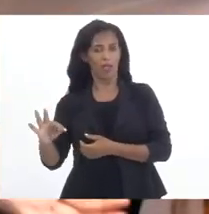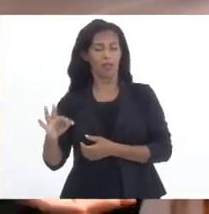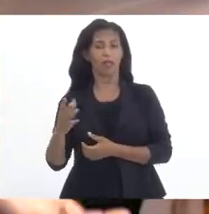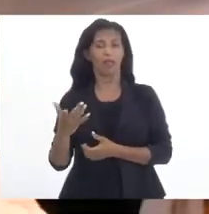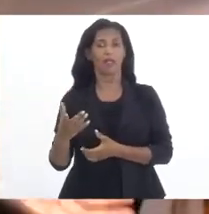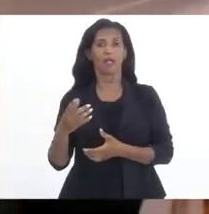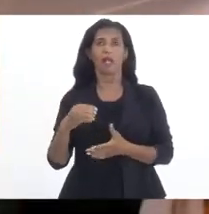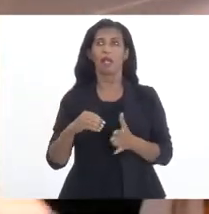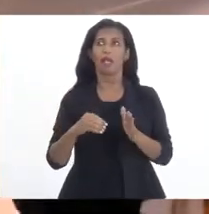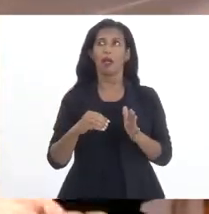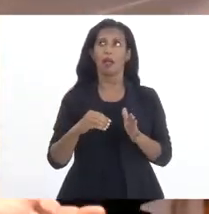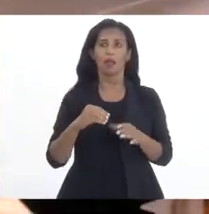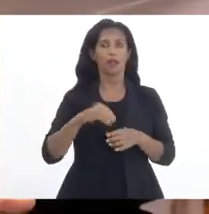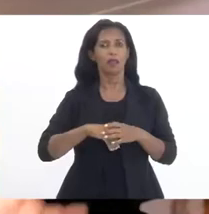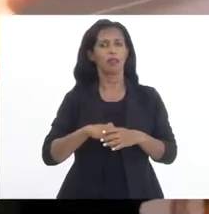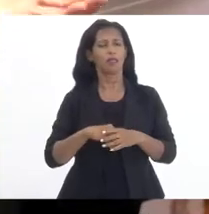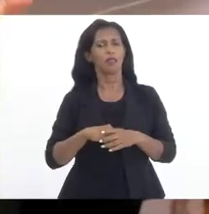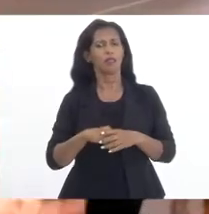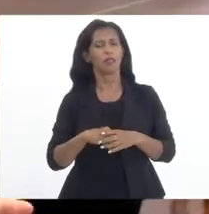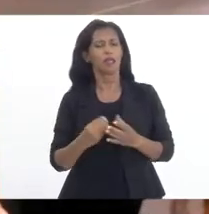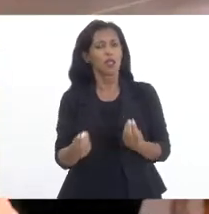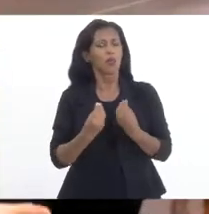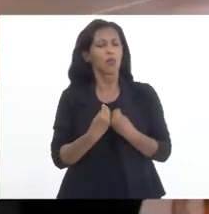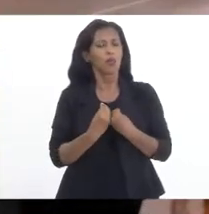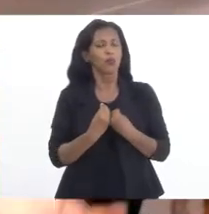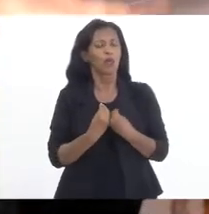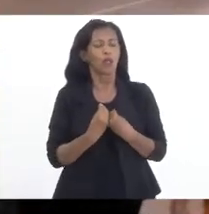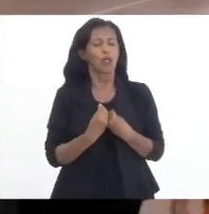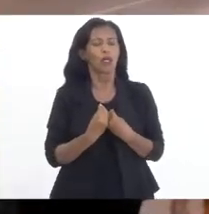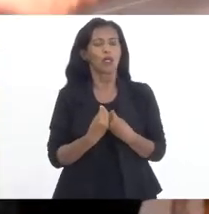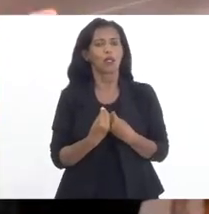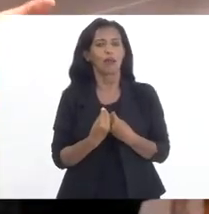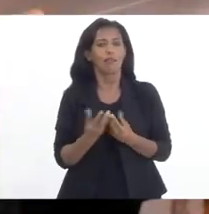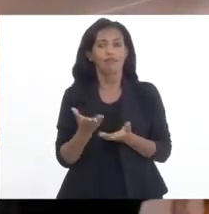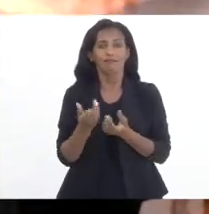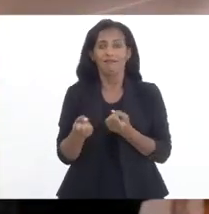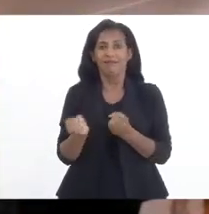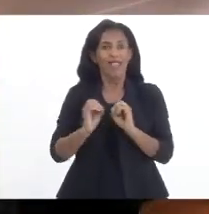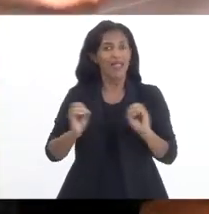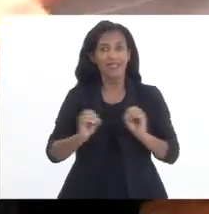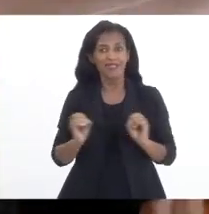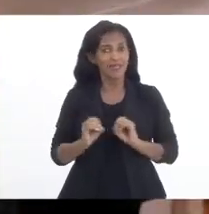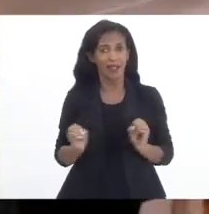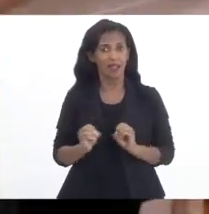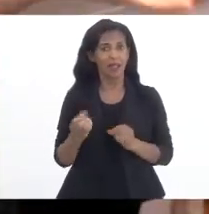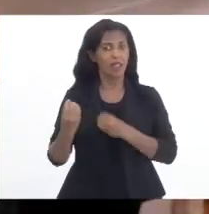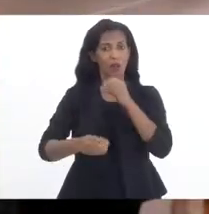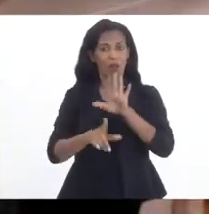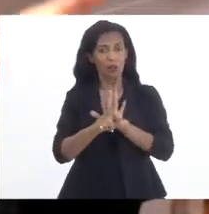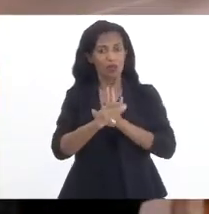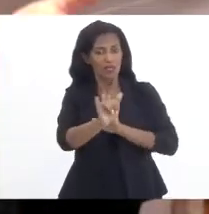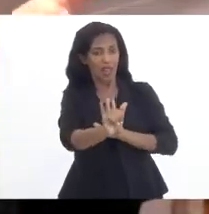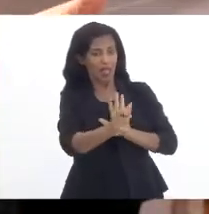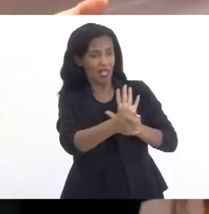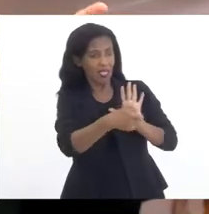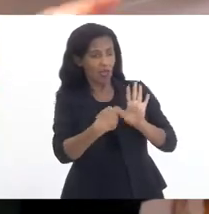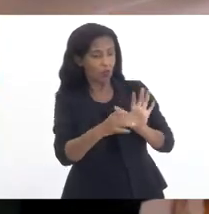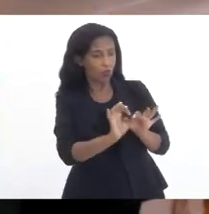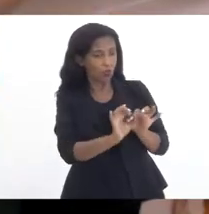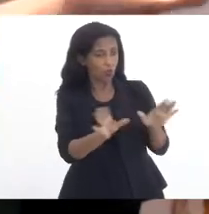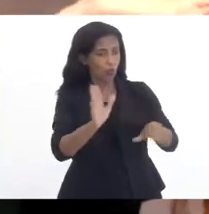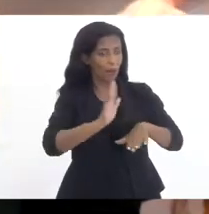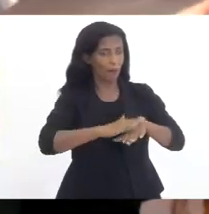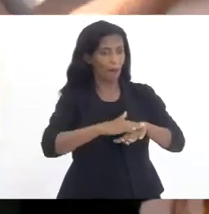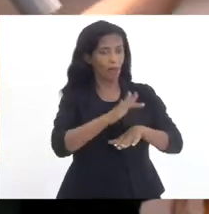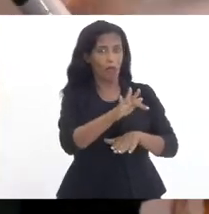autonomia, 5.380, que não nos permite nada. É como se a lei da autonomia da UESO, que